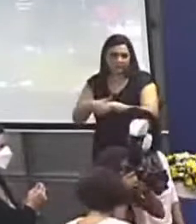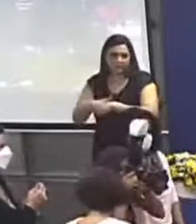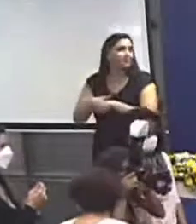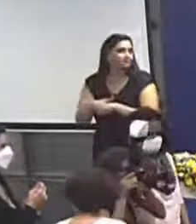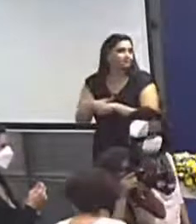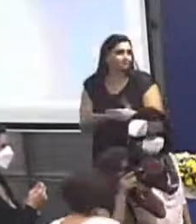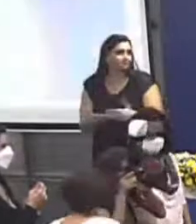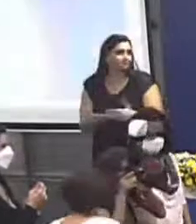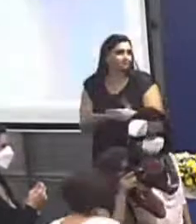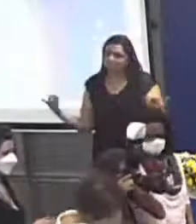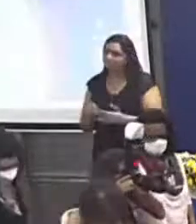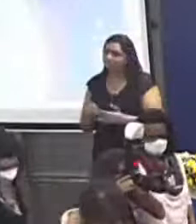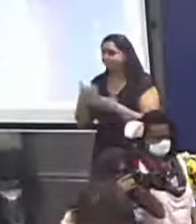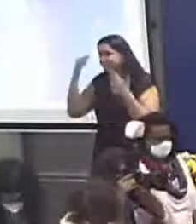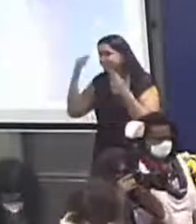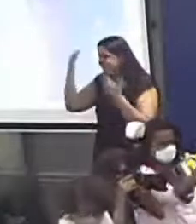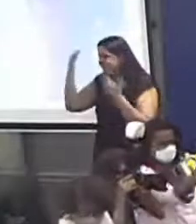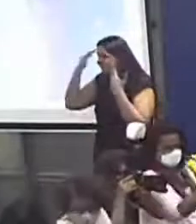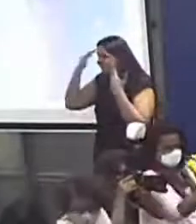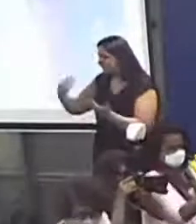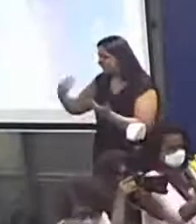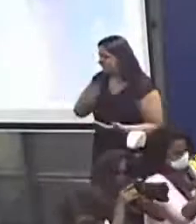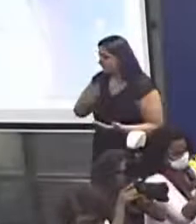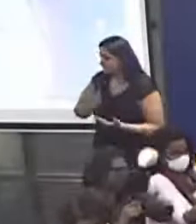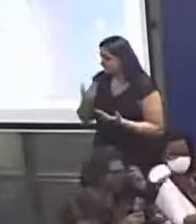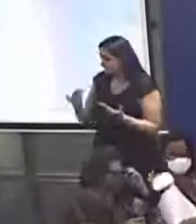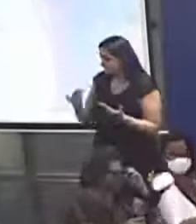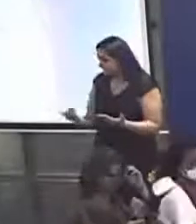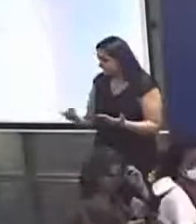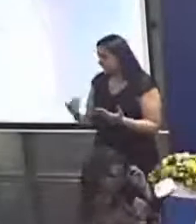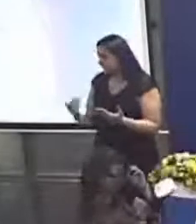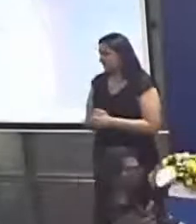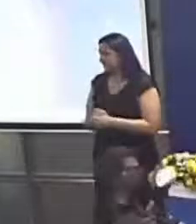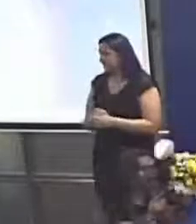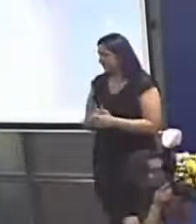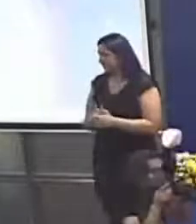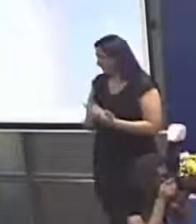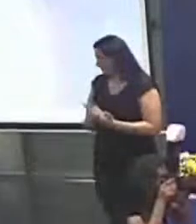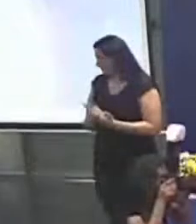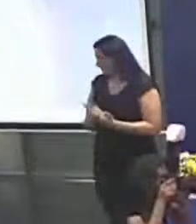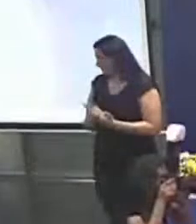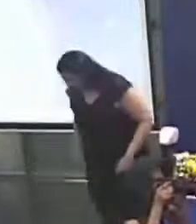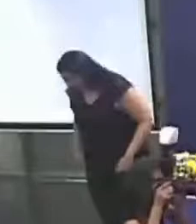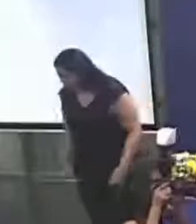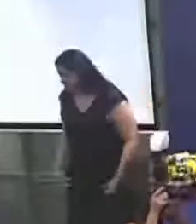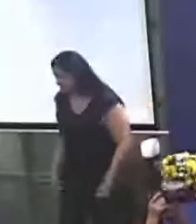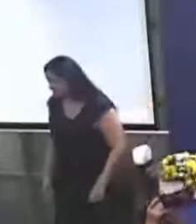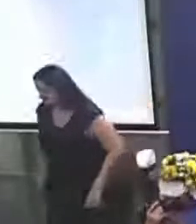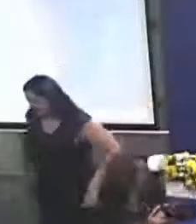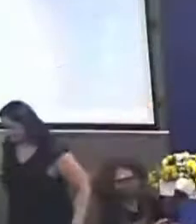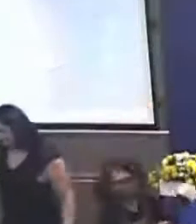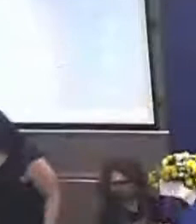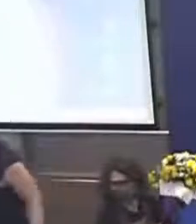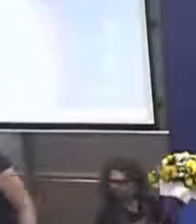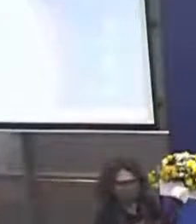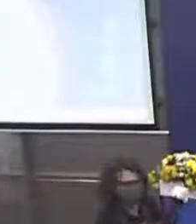Então, queria agradecer a presença, o pessoal que ficou aqui até o fim, dizer que foi muito bom,